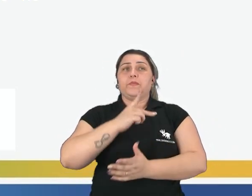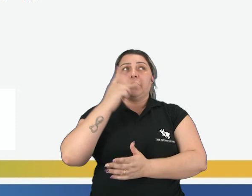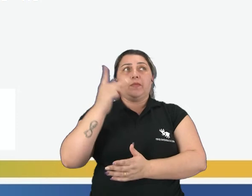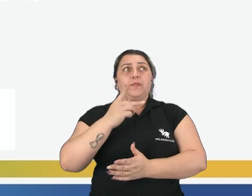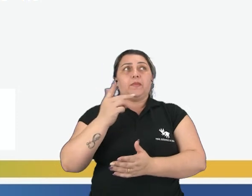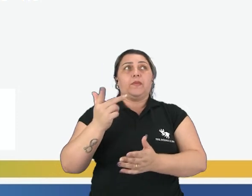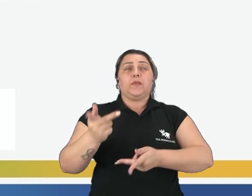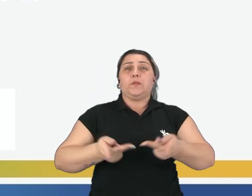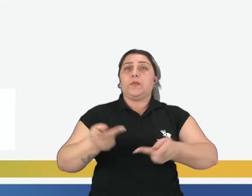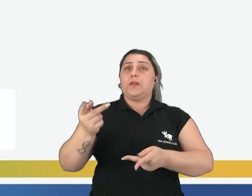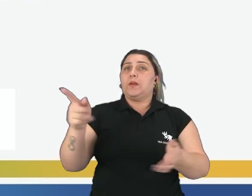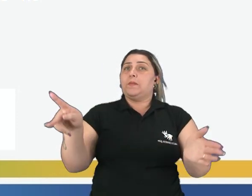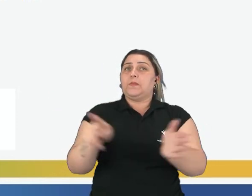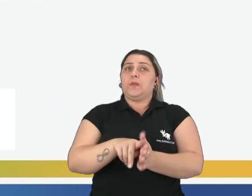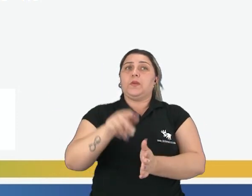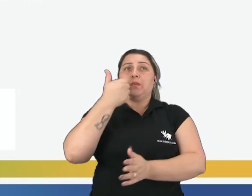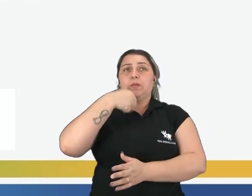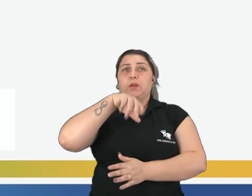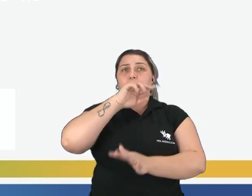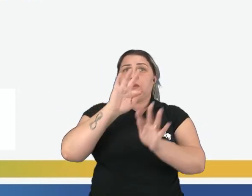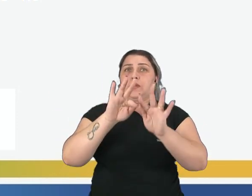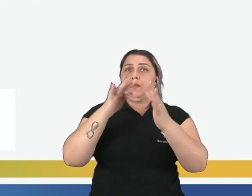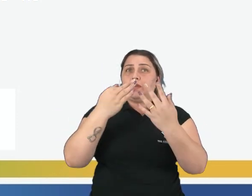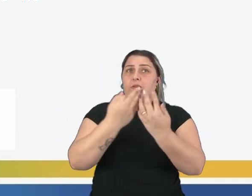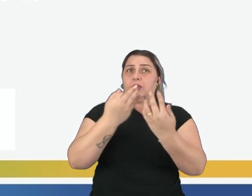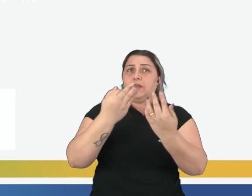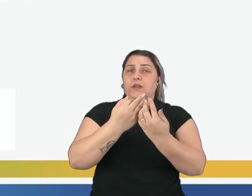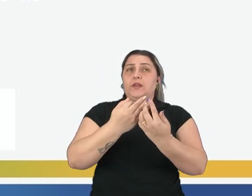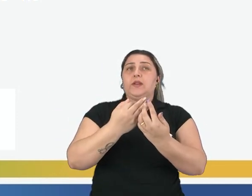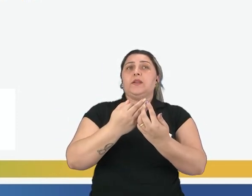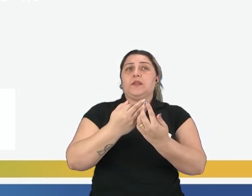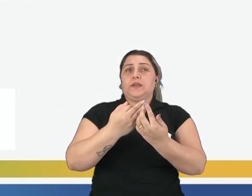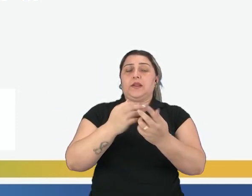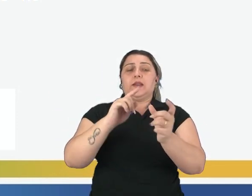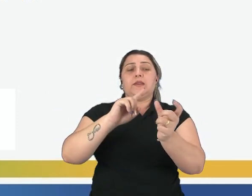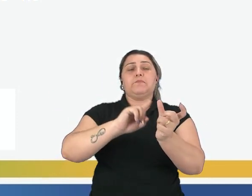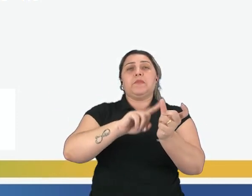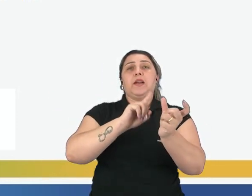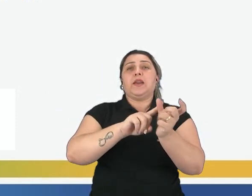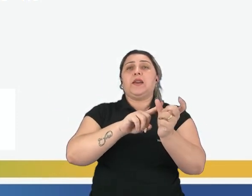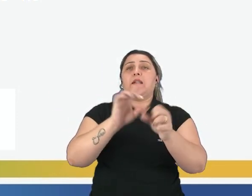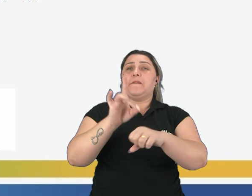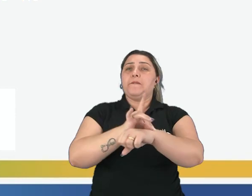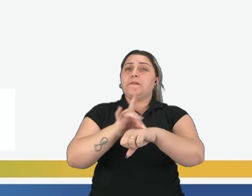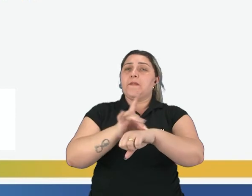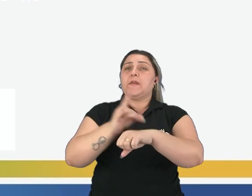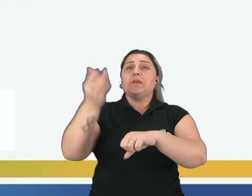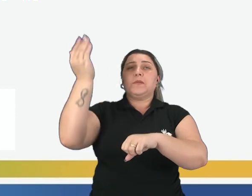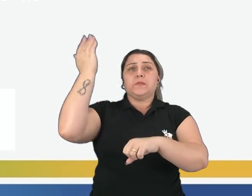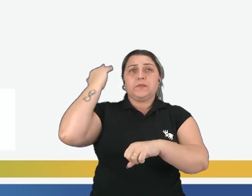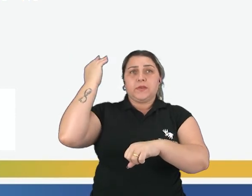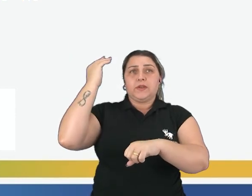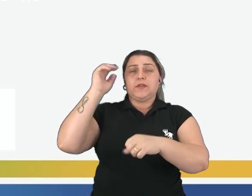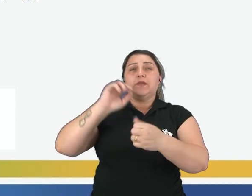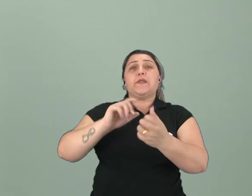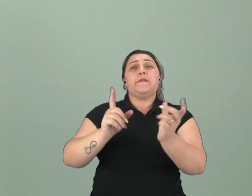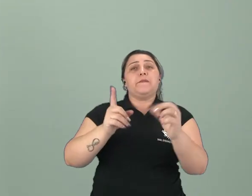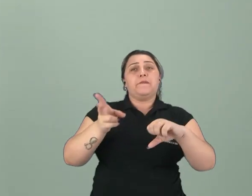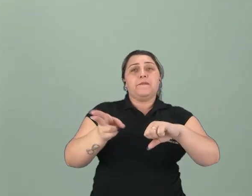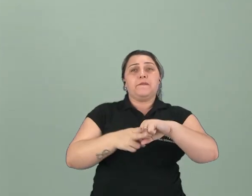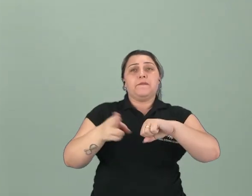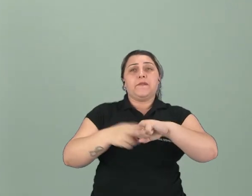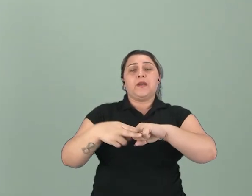que o programa não era apropriado para a mãe de família. Todas essas palavras destacadas, elas estão no passado, são verbos